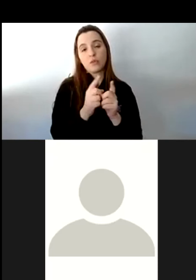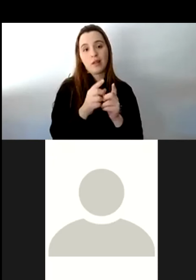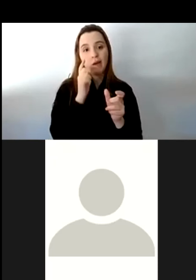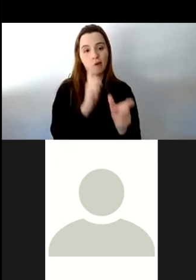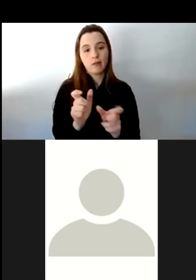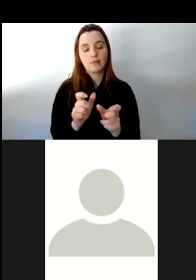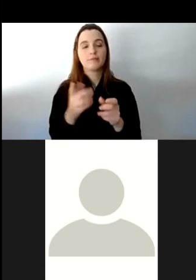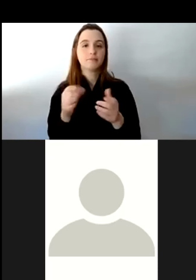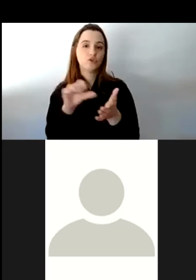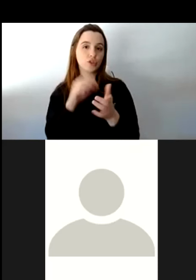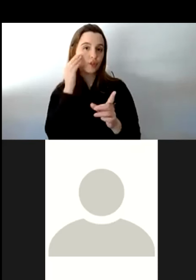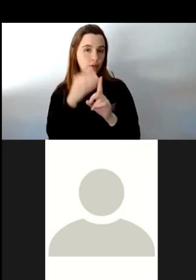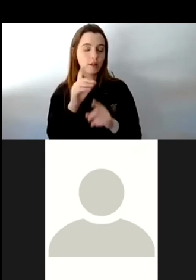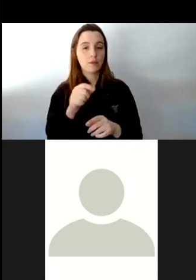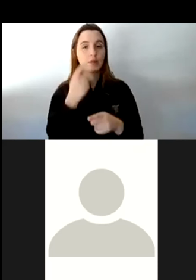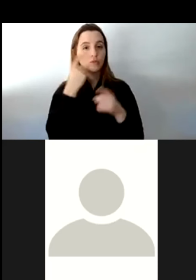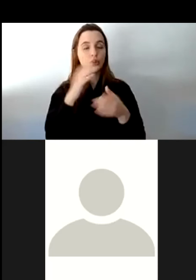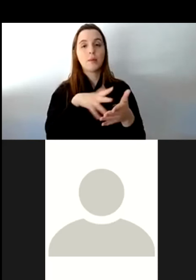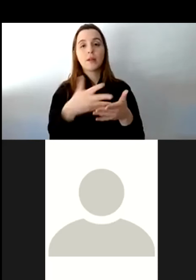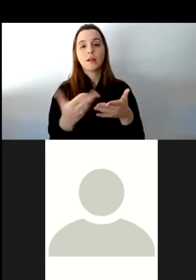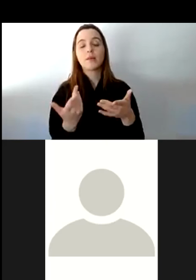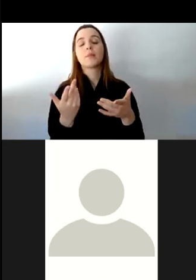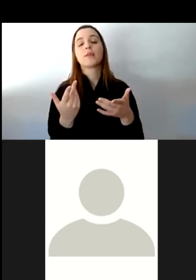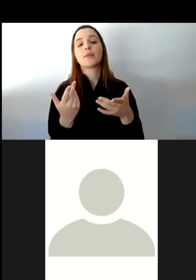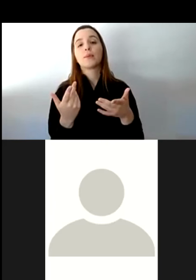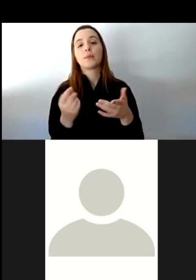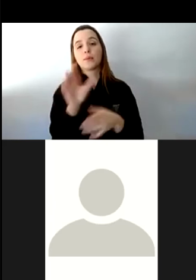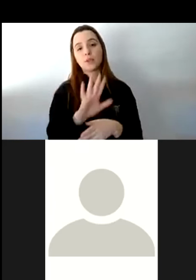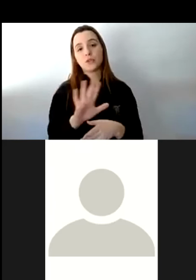apresentar o Planeamento Nacional de Centros de Referência por área de intervenção,